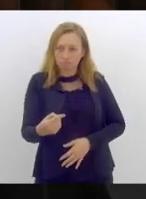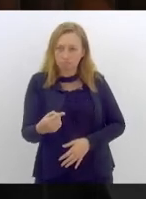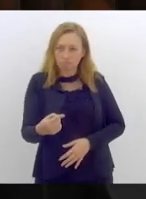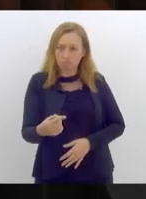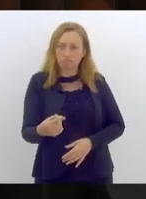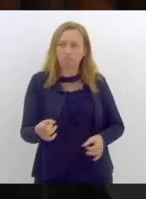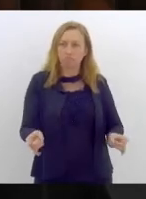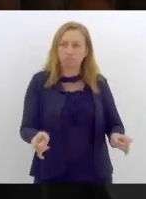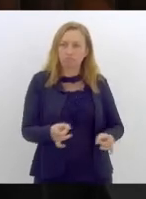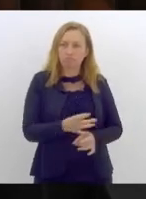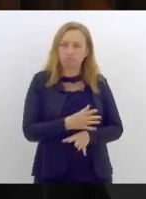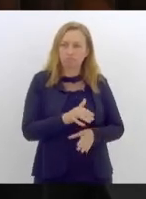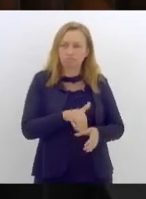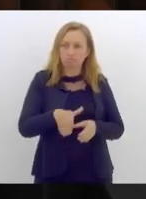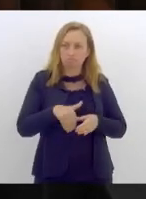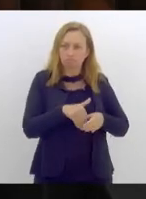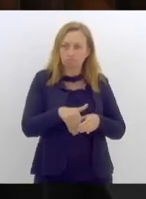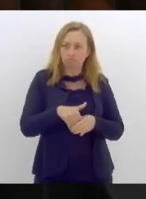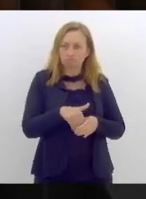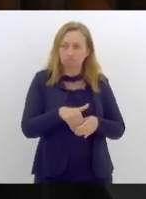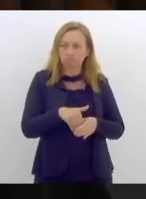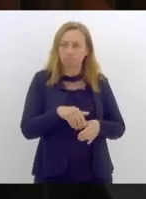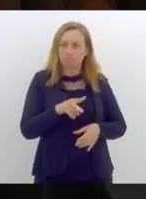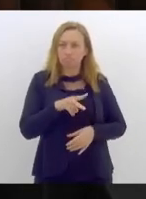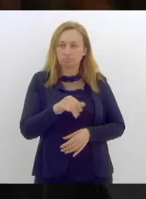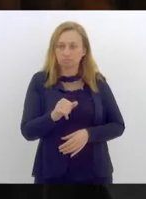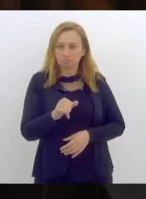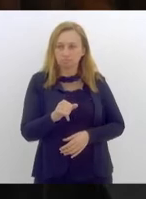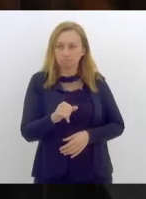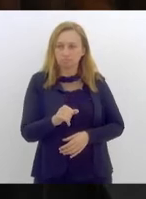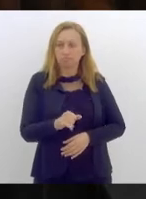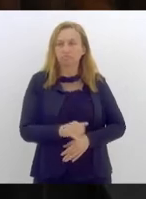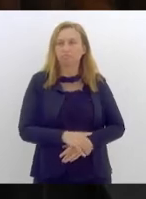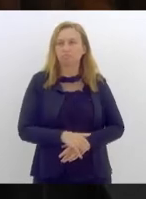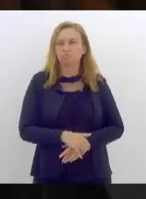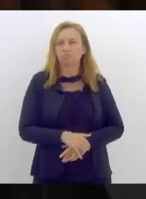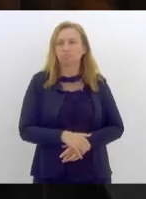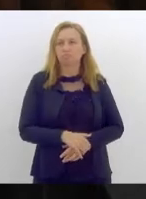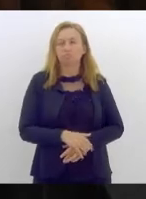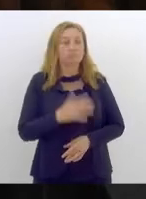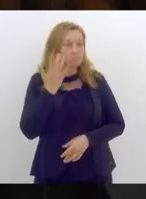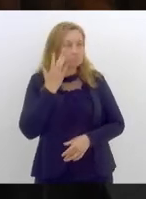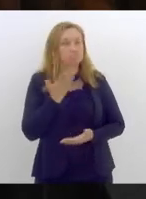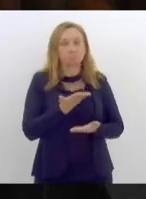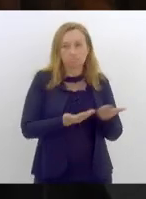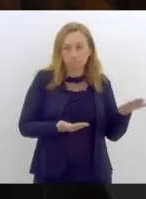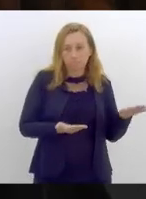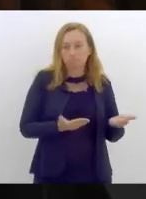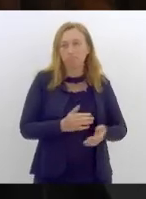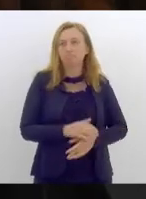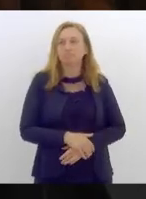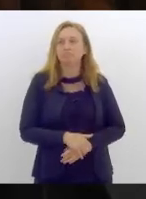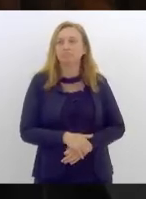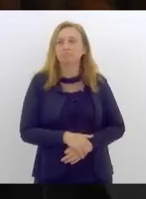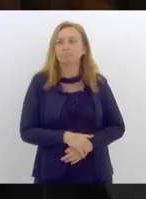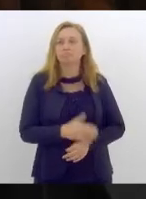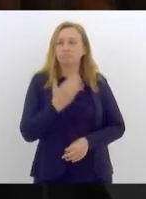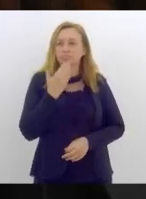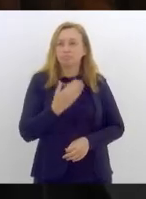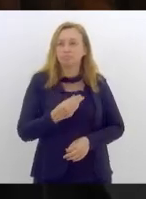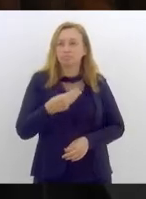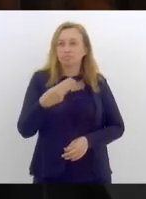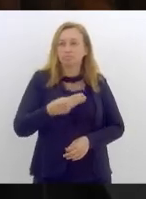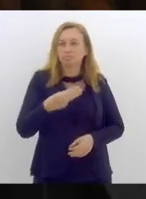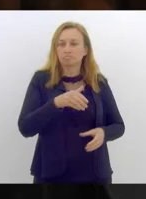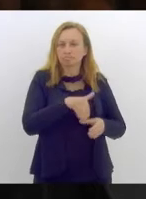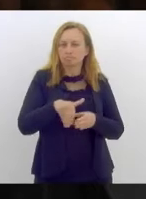a eleição e se elevar o Supremo Possivelmente que ele acha que vai perder para pedir terceiro